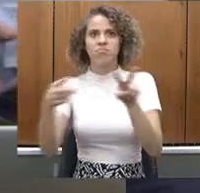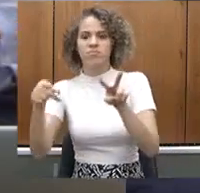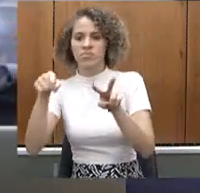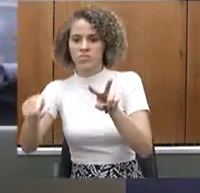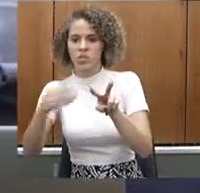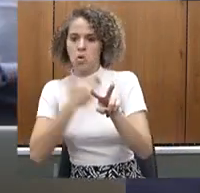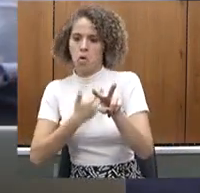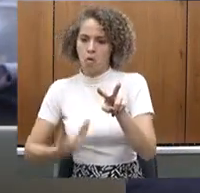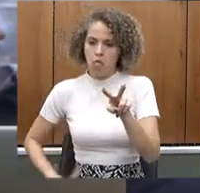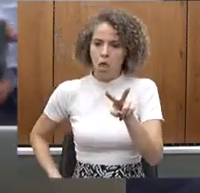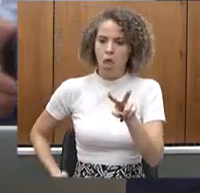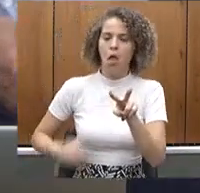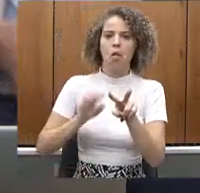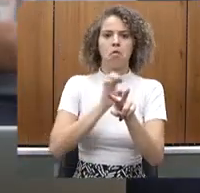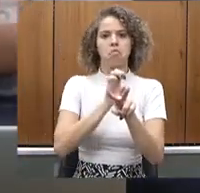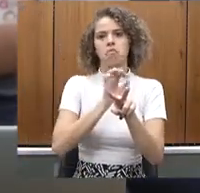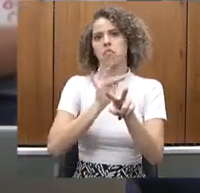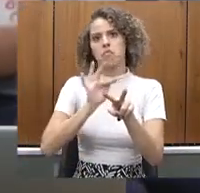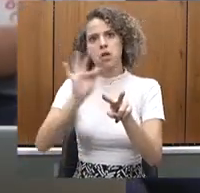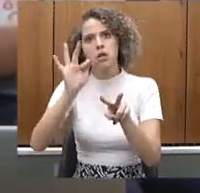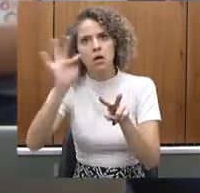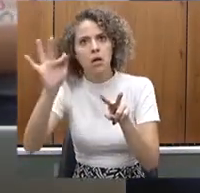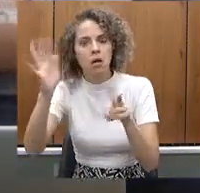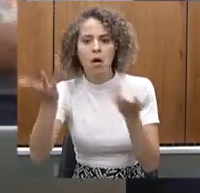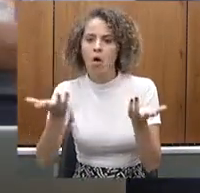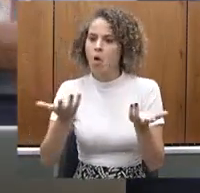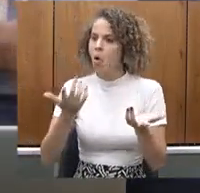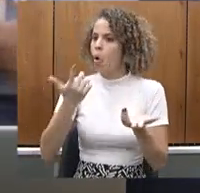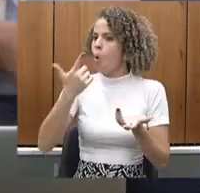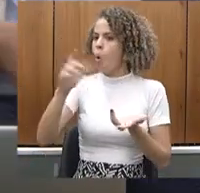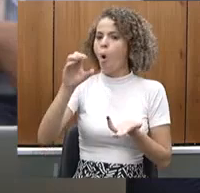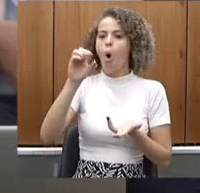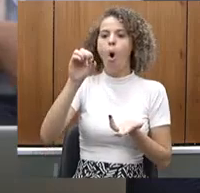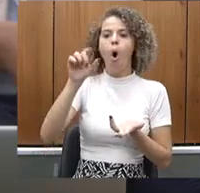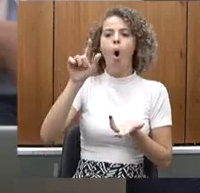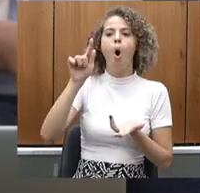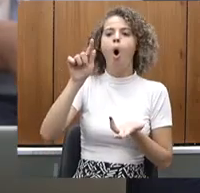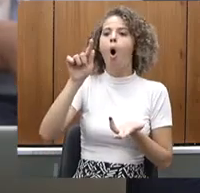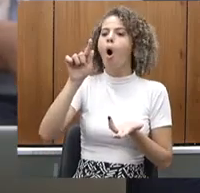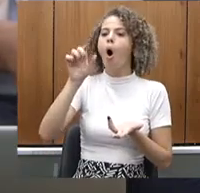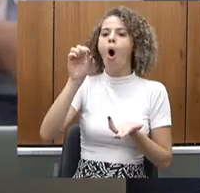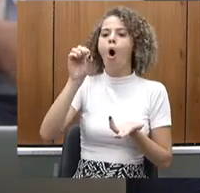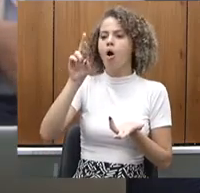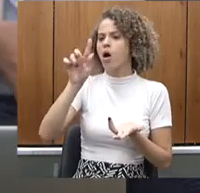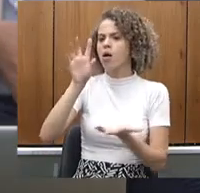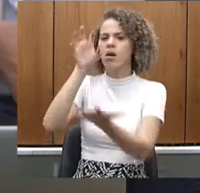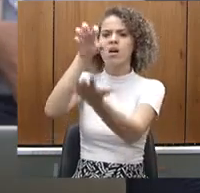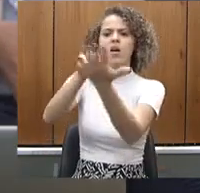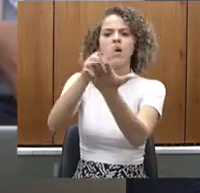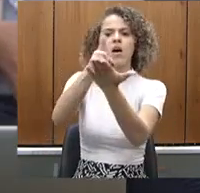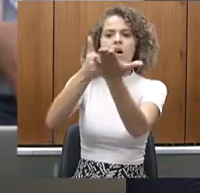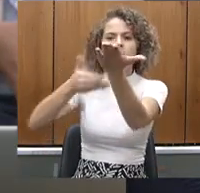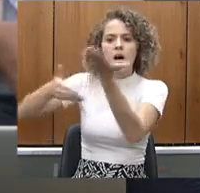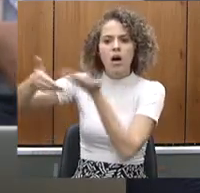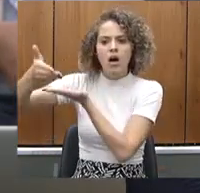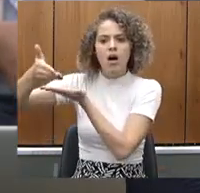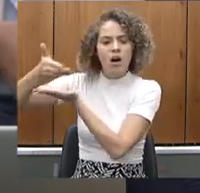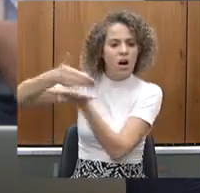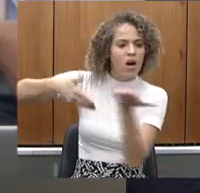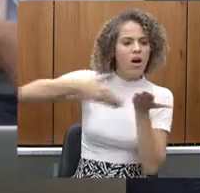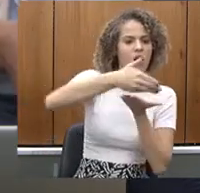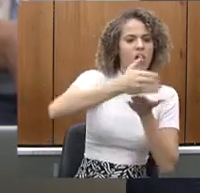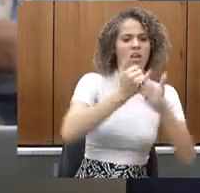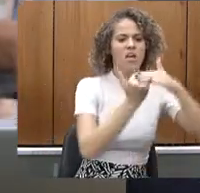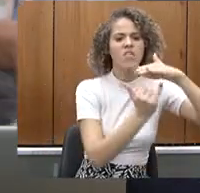Federal ou de outros órgãos ou ações mas especificamente investimento do